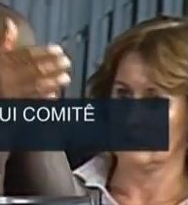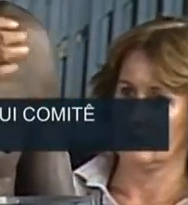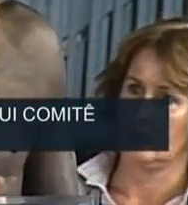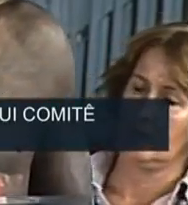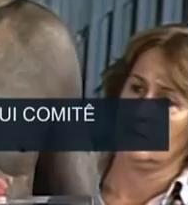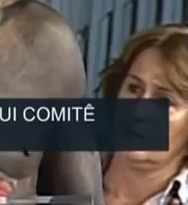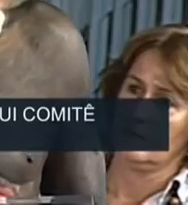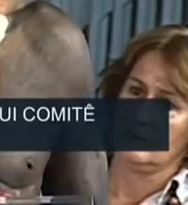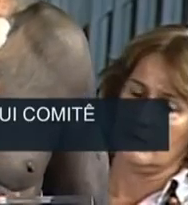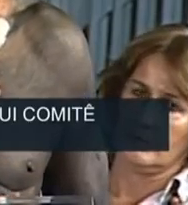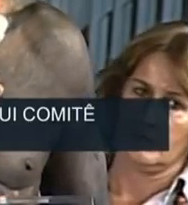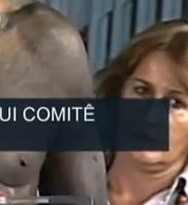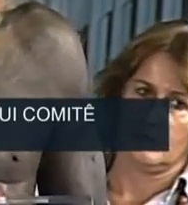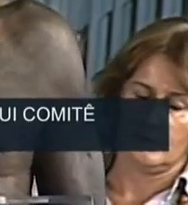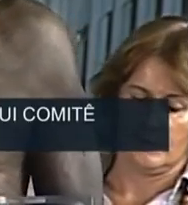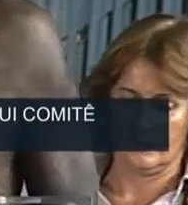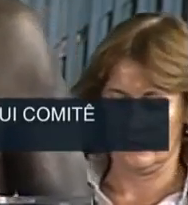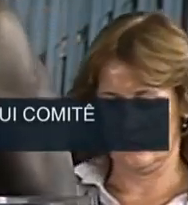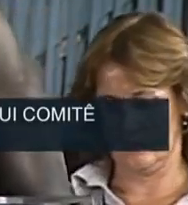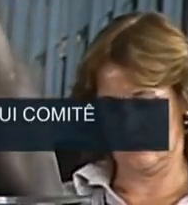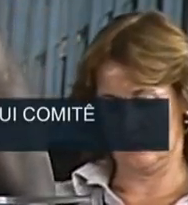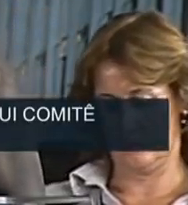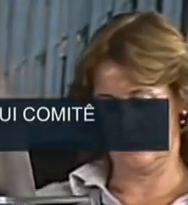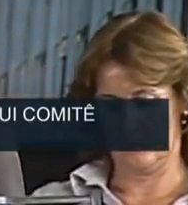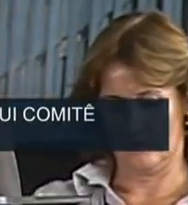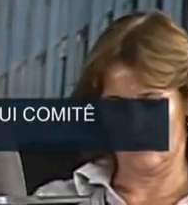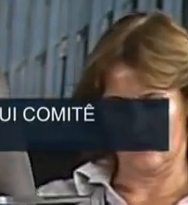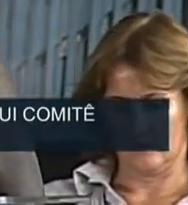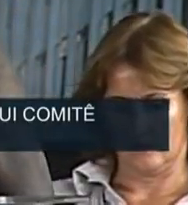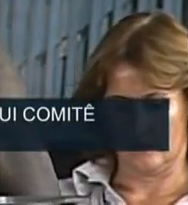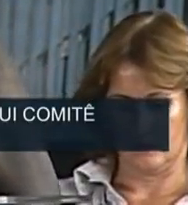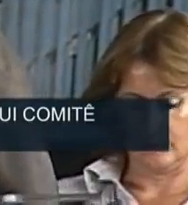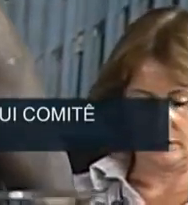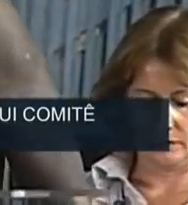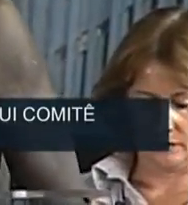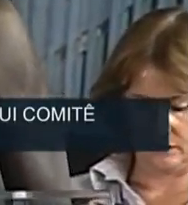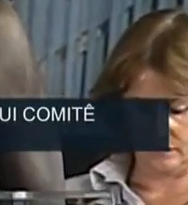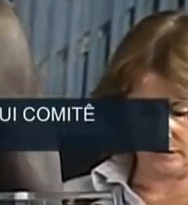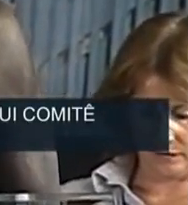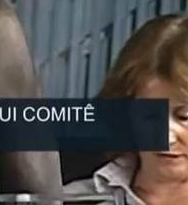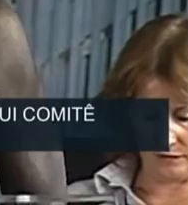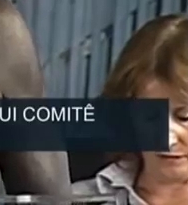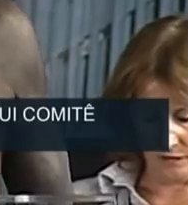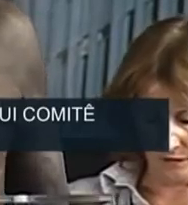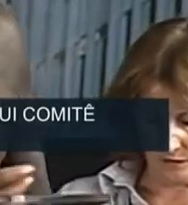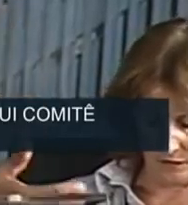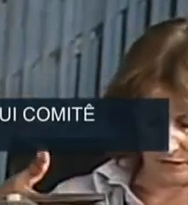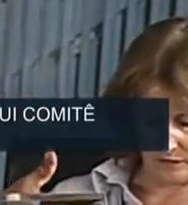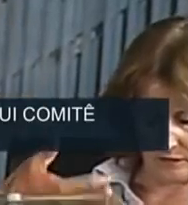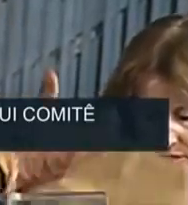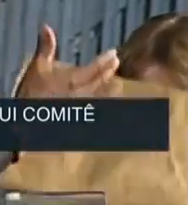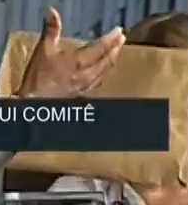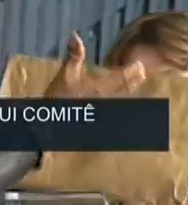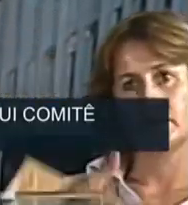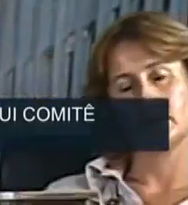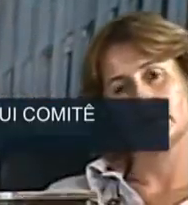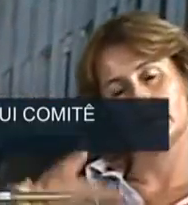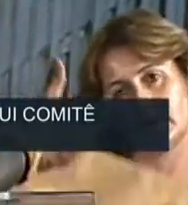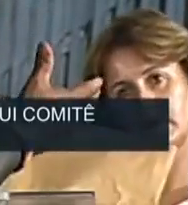a favor da nossa sociedade brasileira. Indígenas, eu não aceito, porque ruralistas estão na